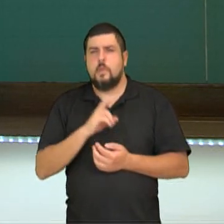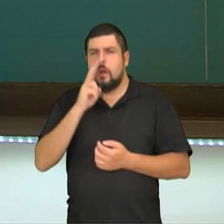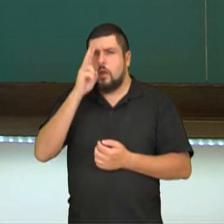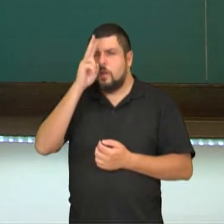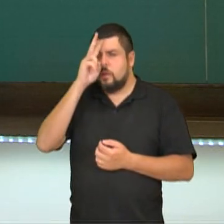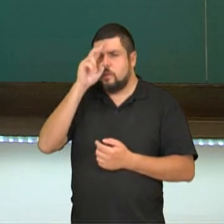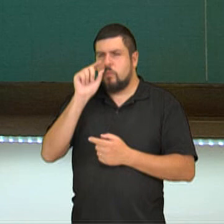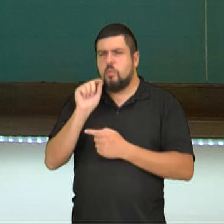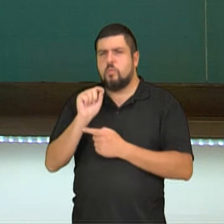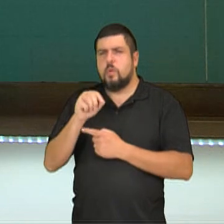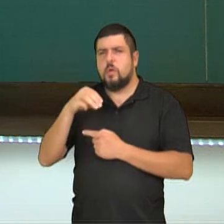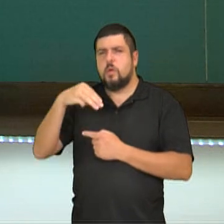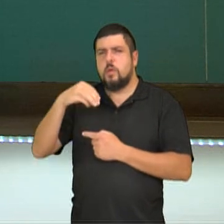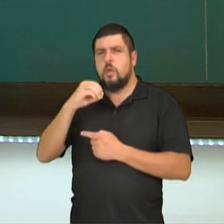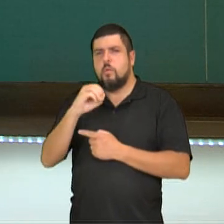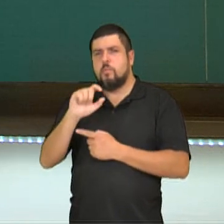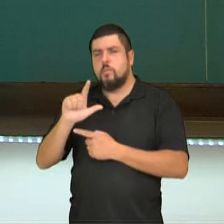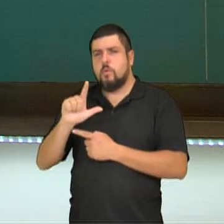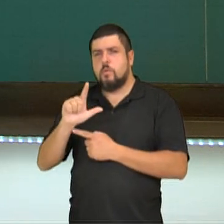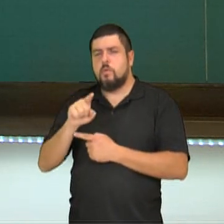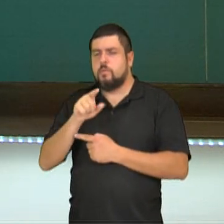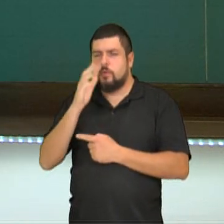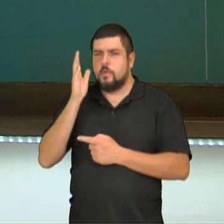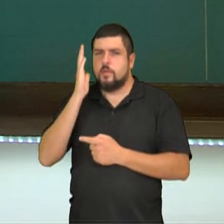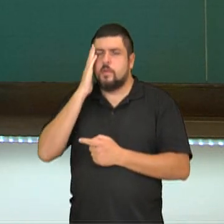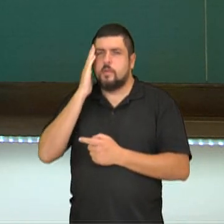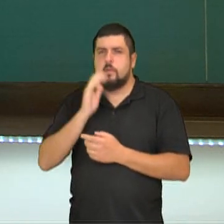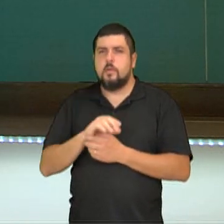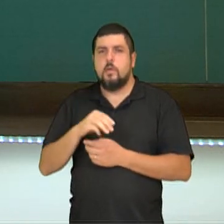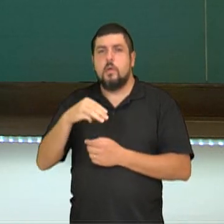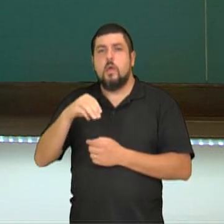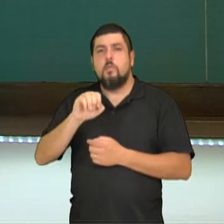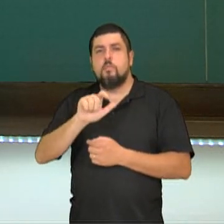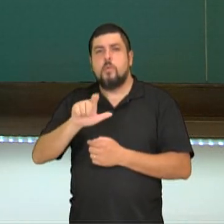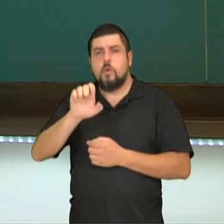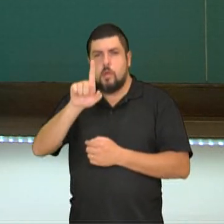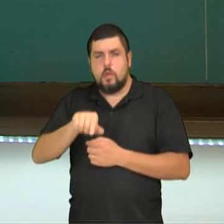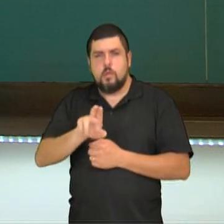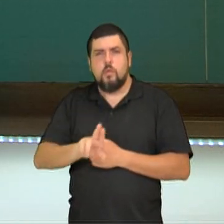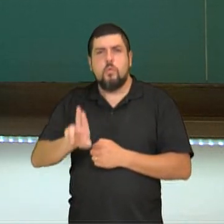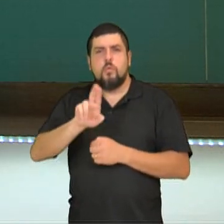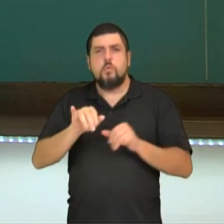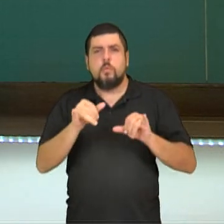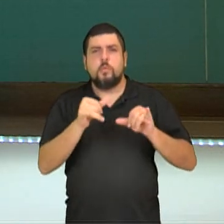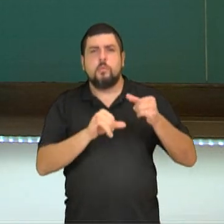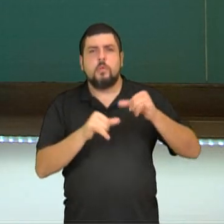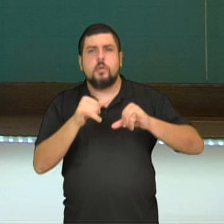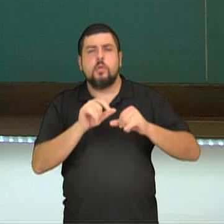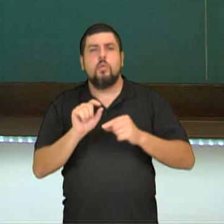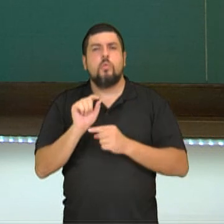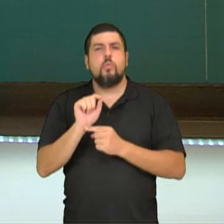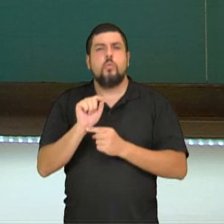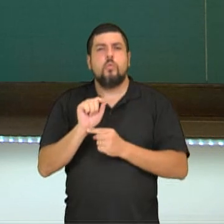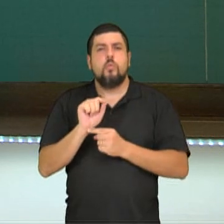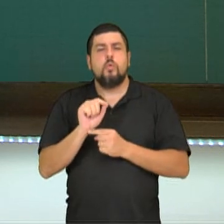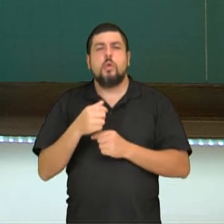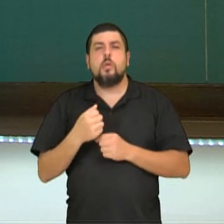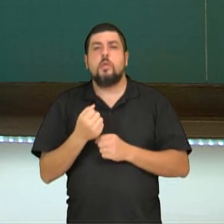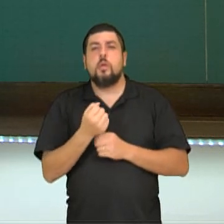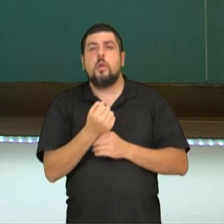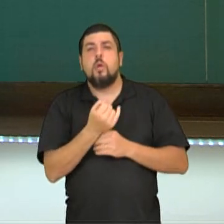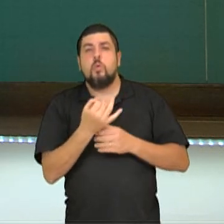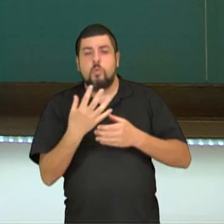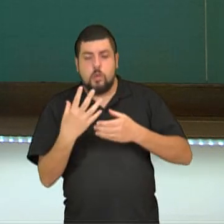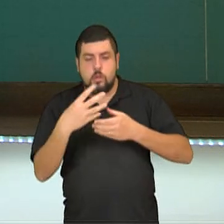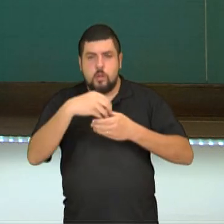mol? Vocês já sabem, né? O mol é a unidade que a gente usa na química para falar sobre a quantidade que eu